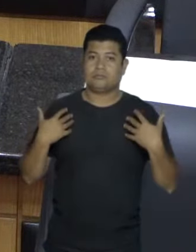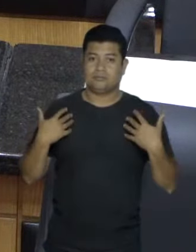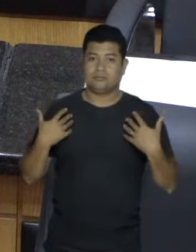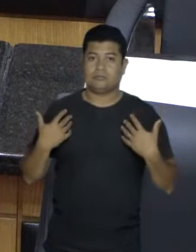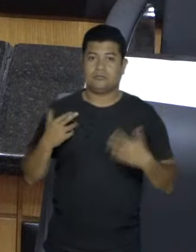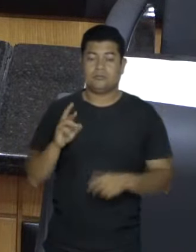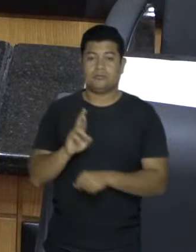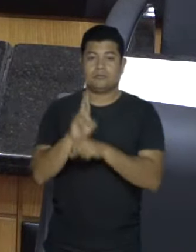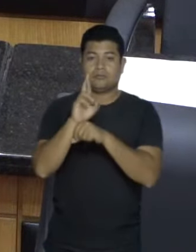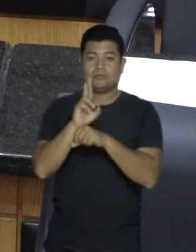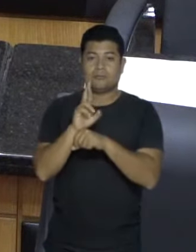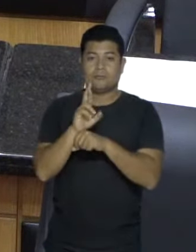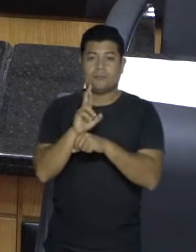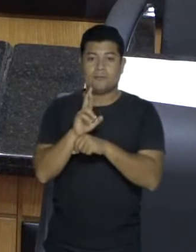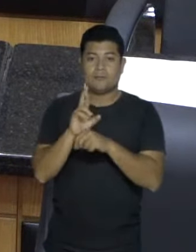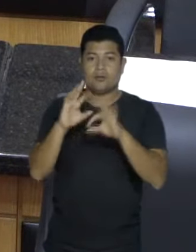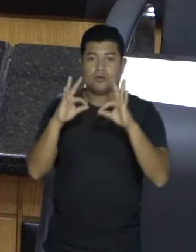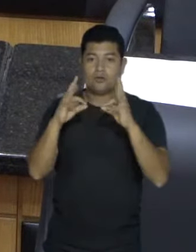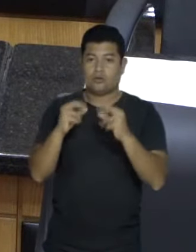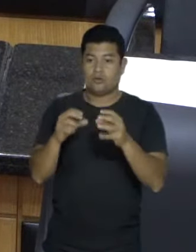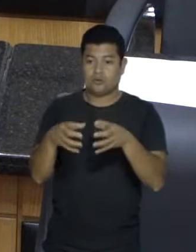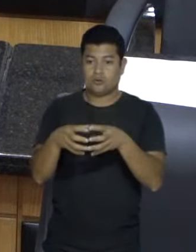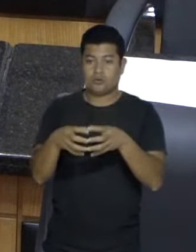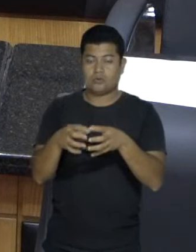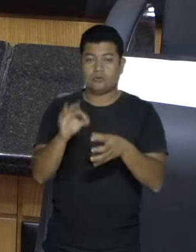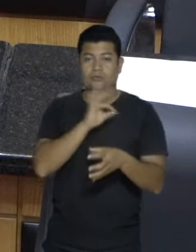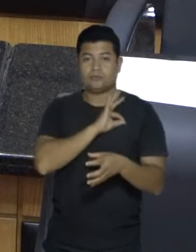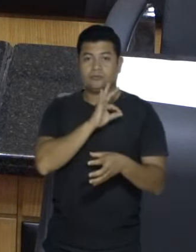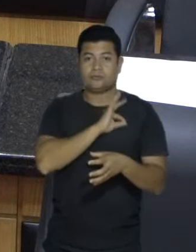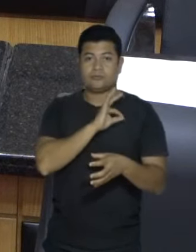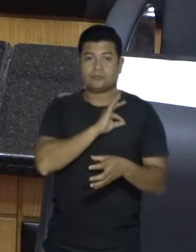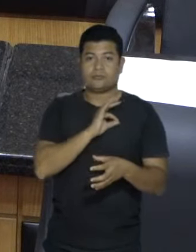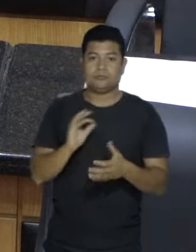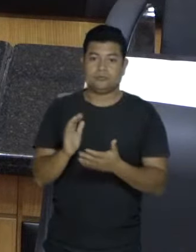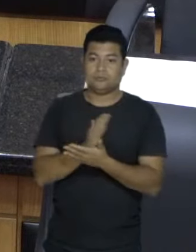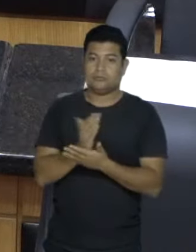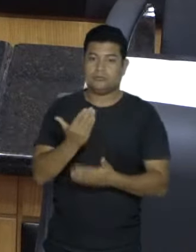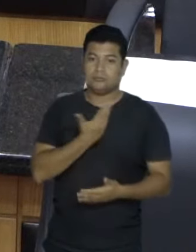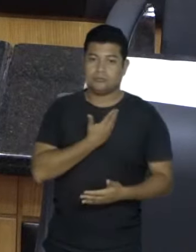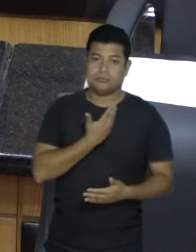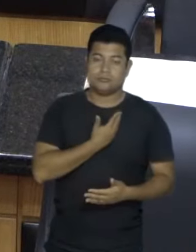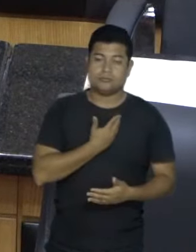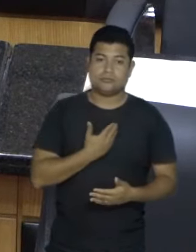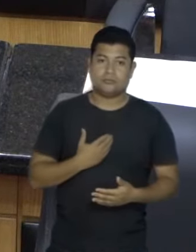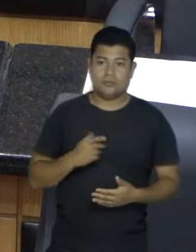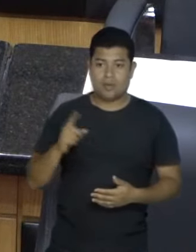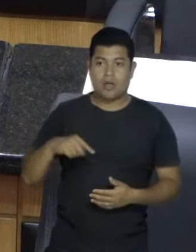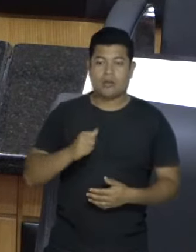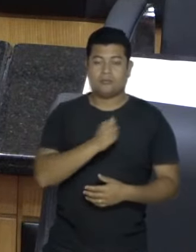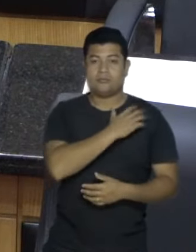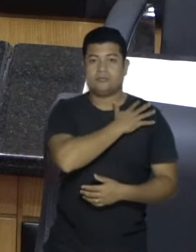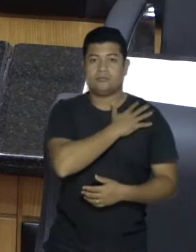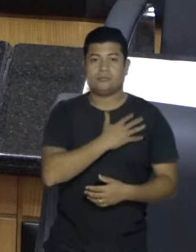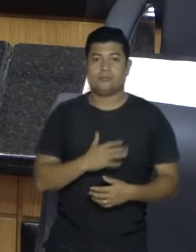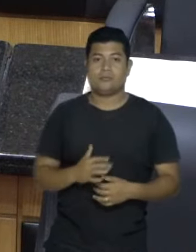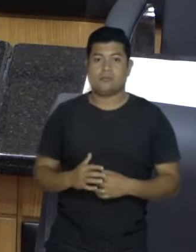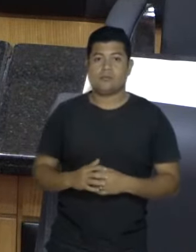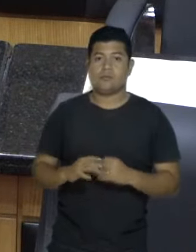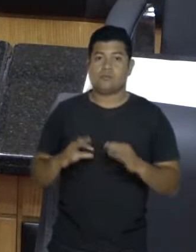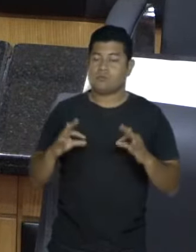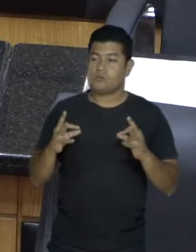aqui é toda a Corporação inclusive colegas aqui deputados que são militares e todos que